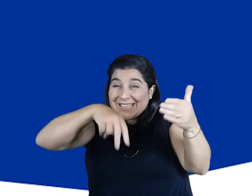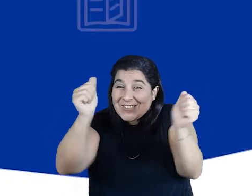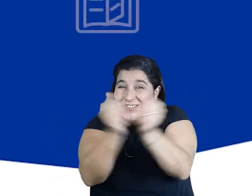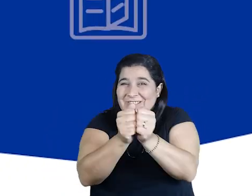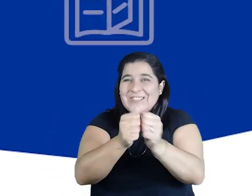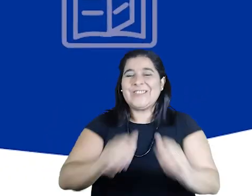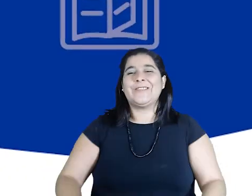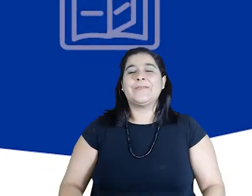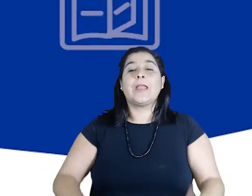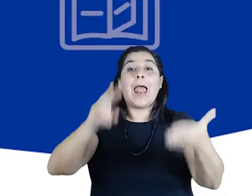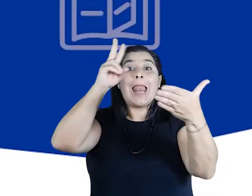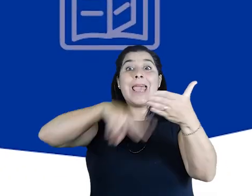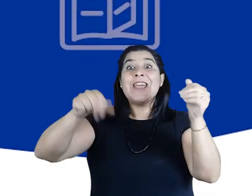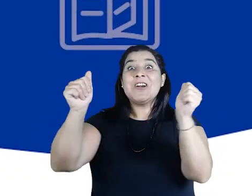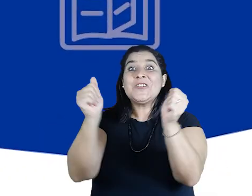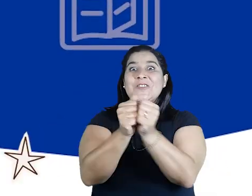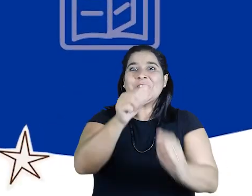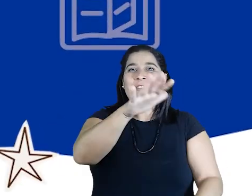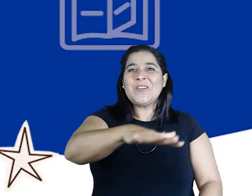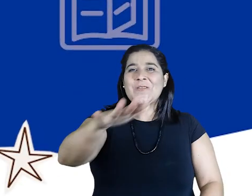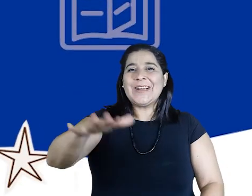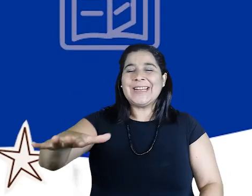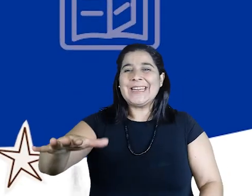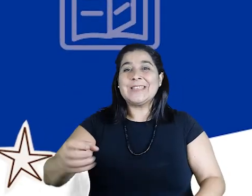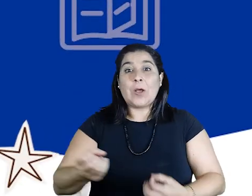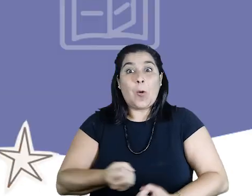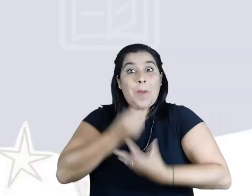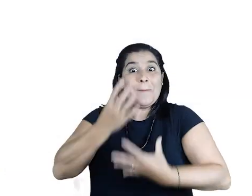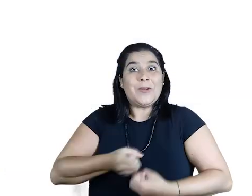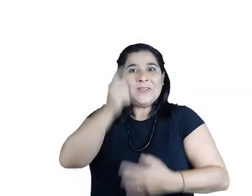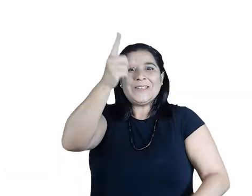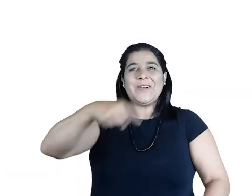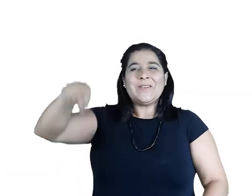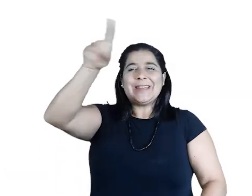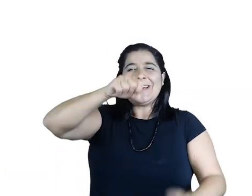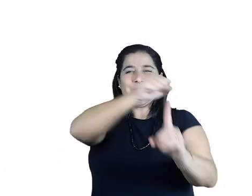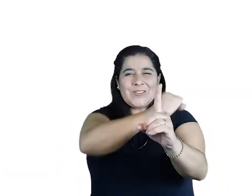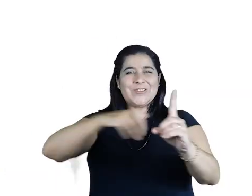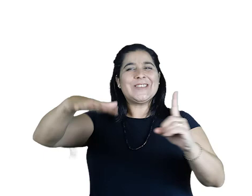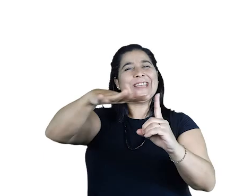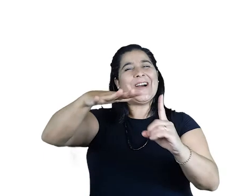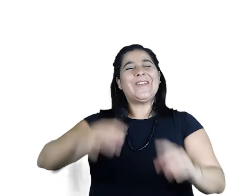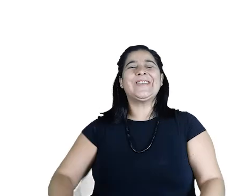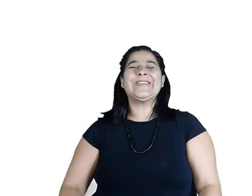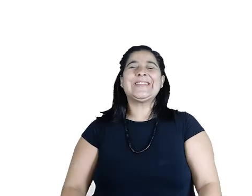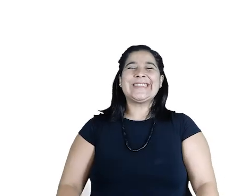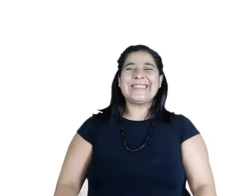gente! Leia com uma criança, uma produção Itaú Social.